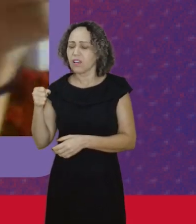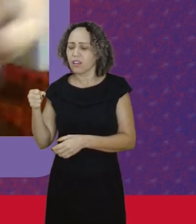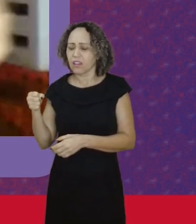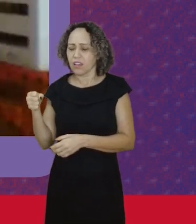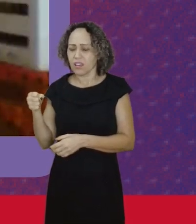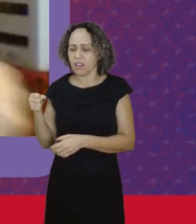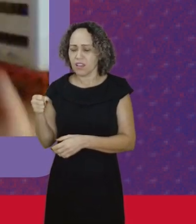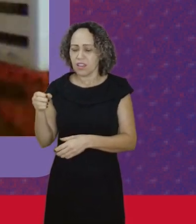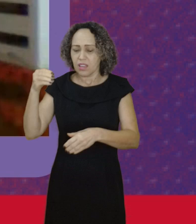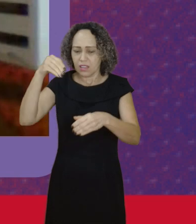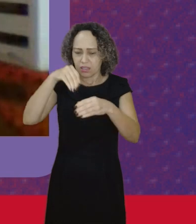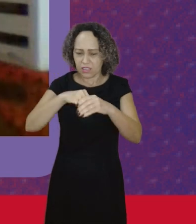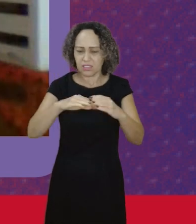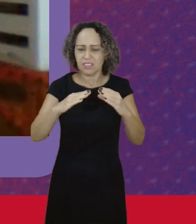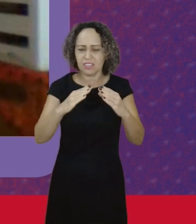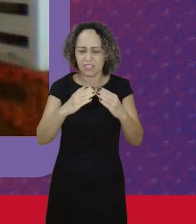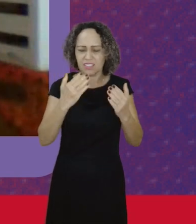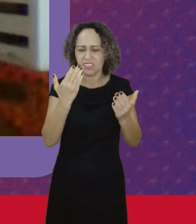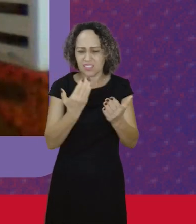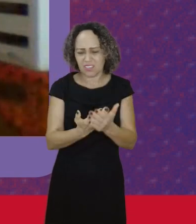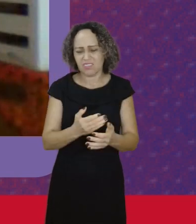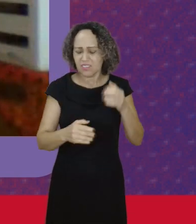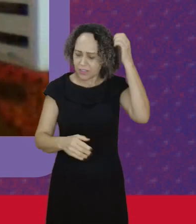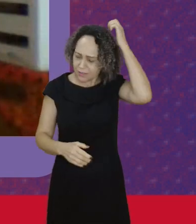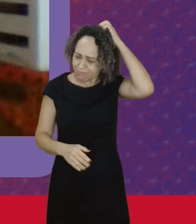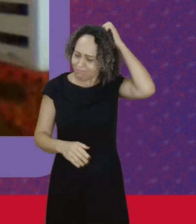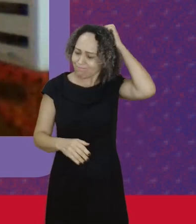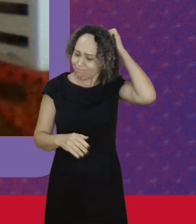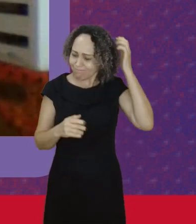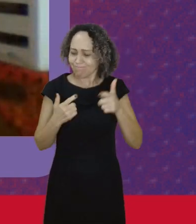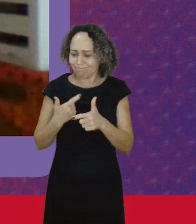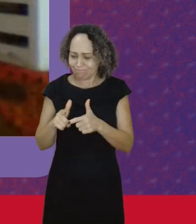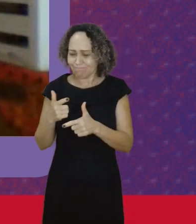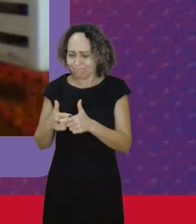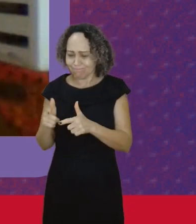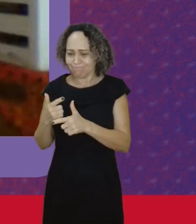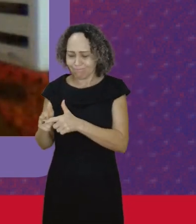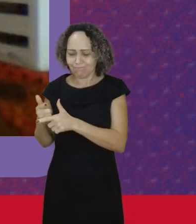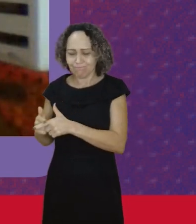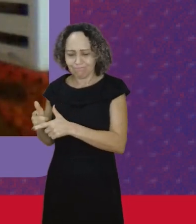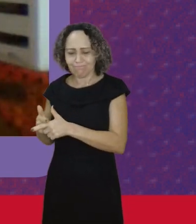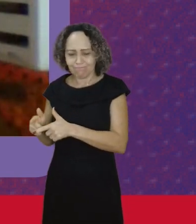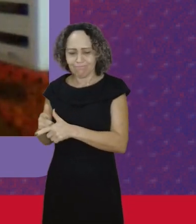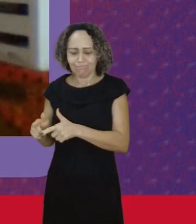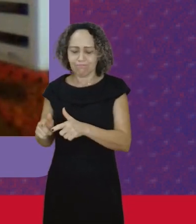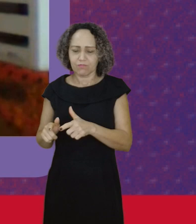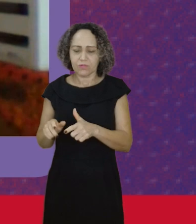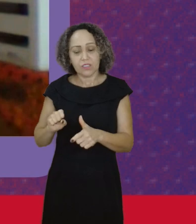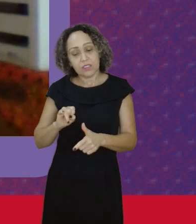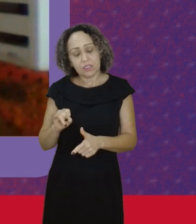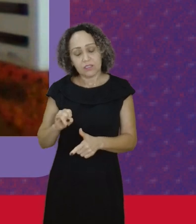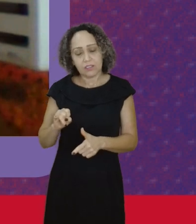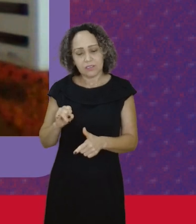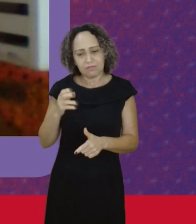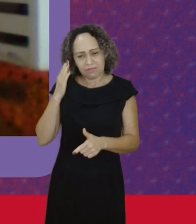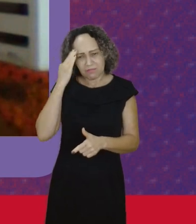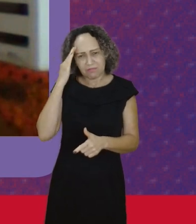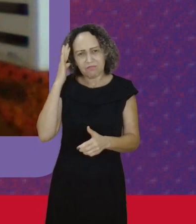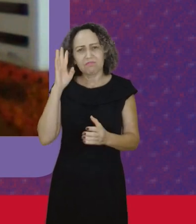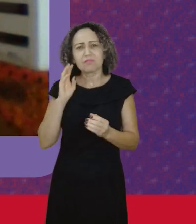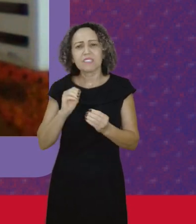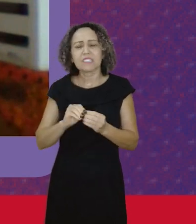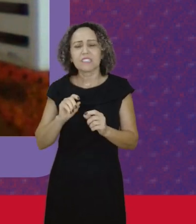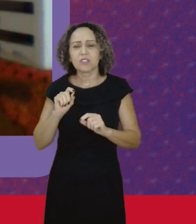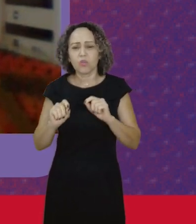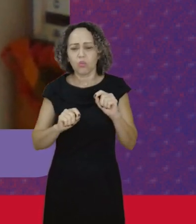vai refletir dentro das escolas e dentro de outras organizações. Então, Se continuarmos considerando como